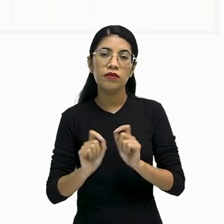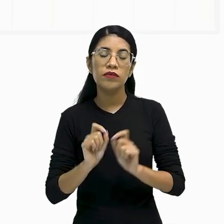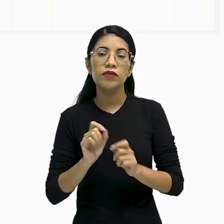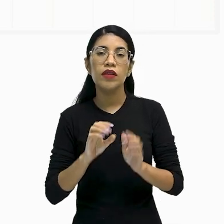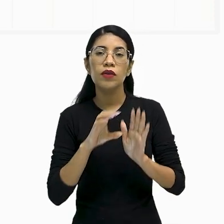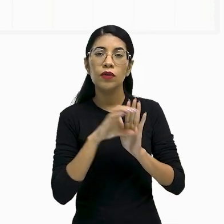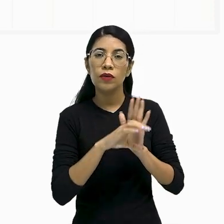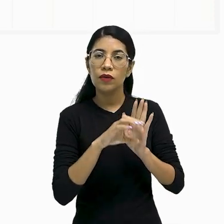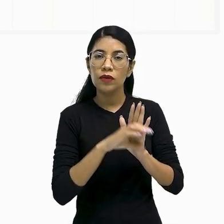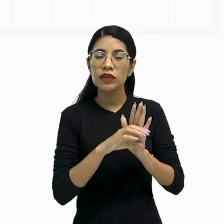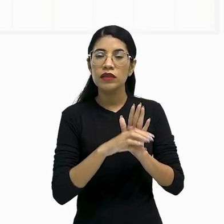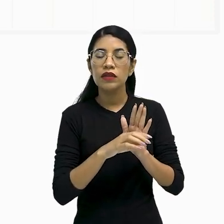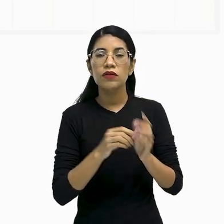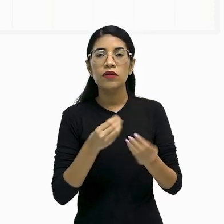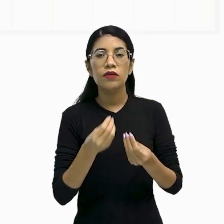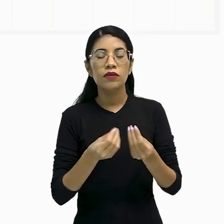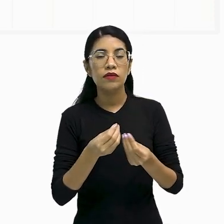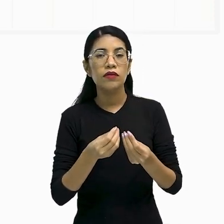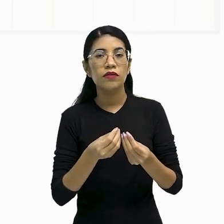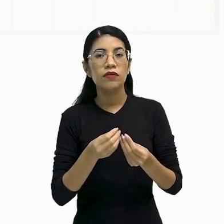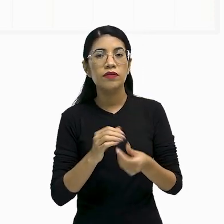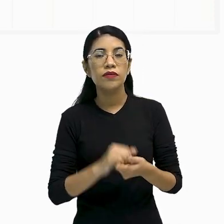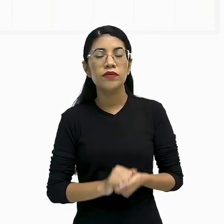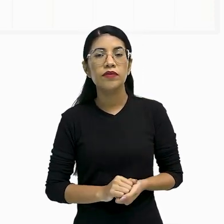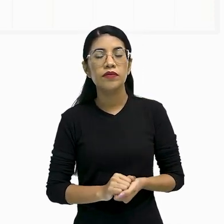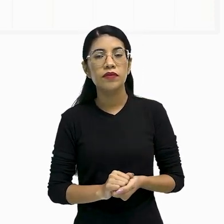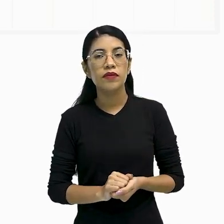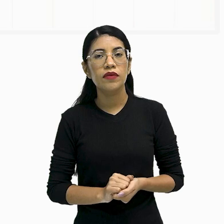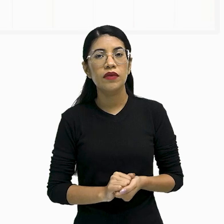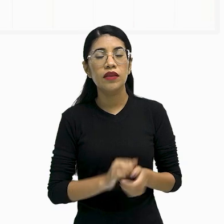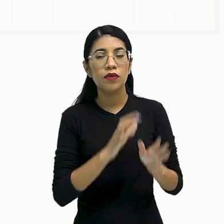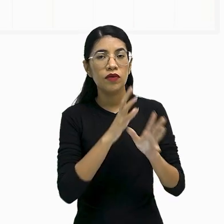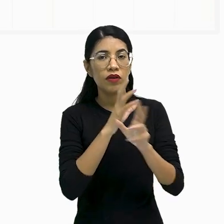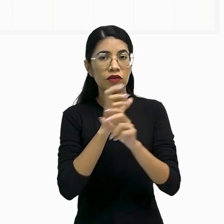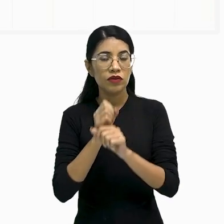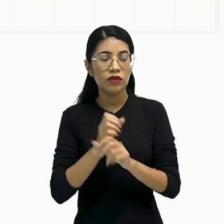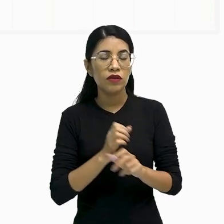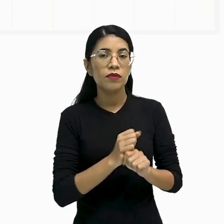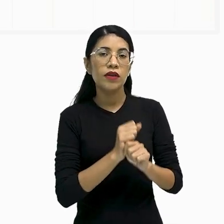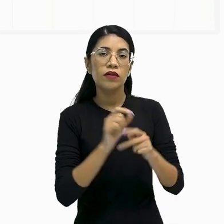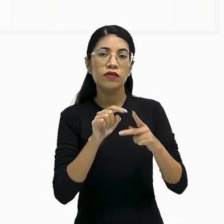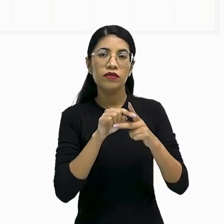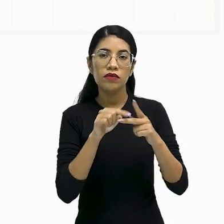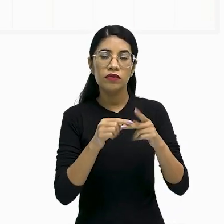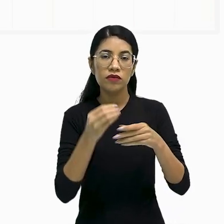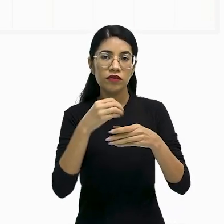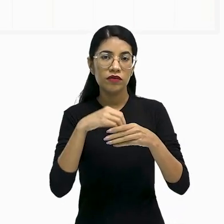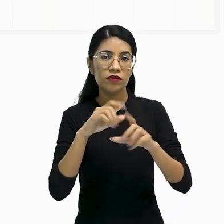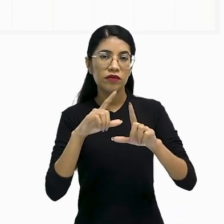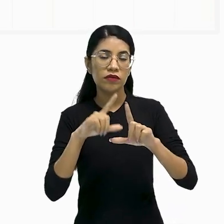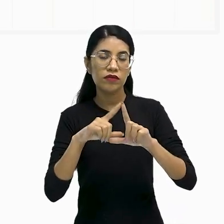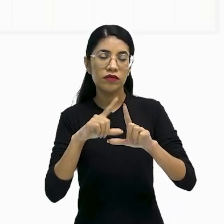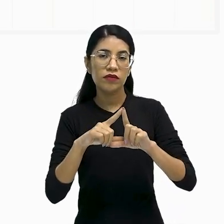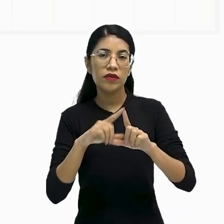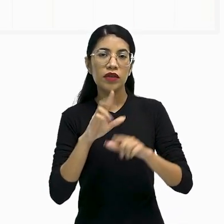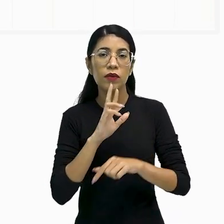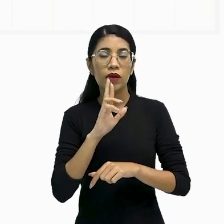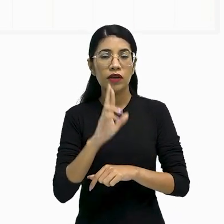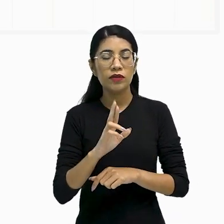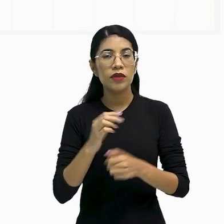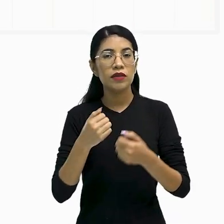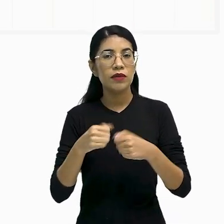à definição, né? Ou seja, somando todos os ângulos internos de um triângulo, o resultado